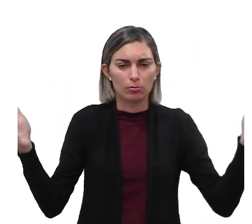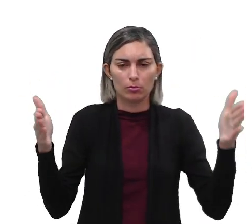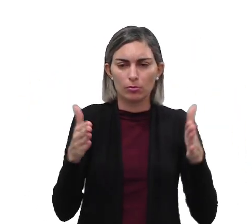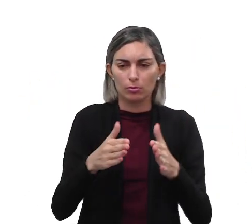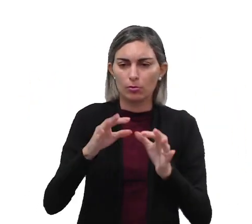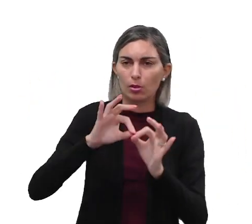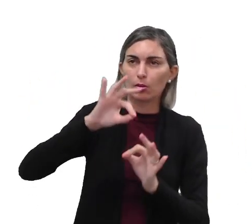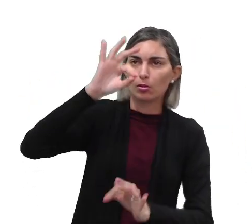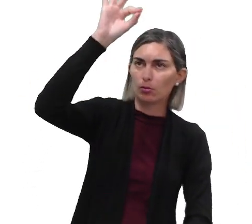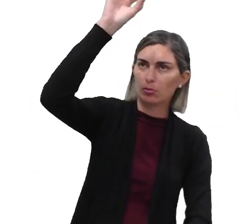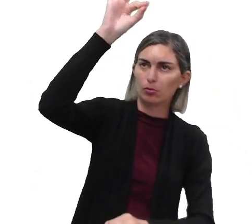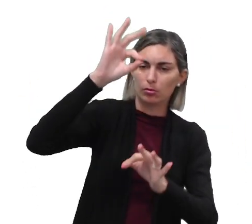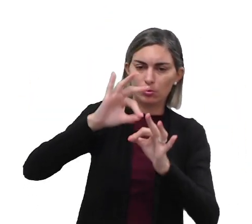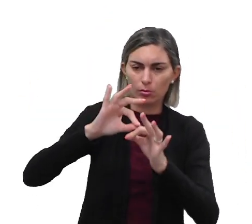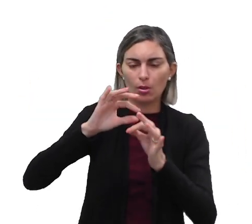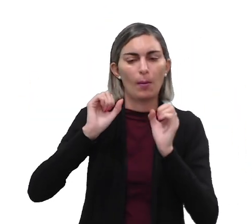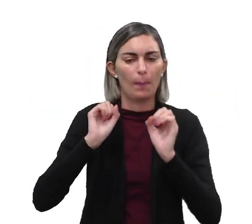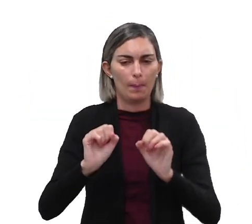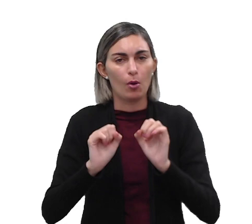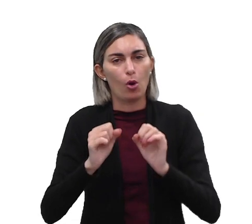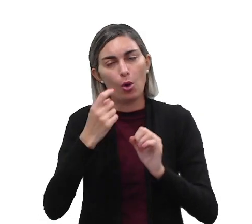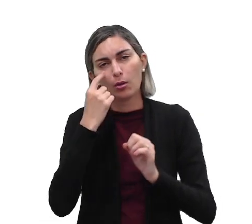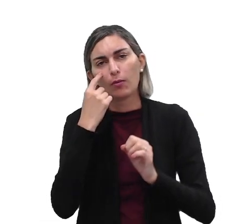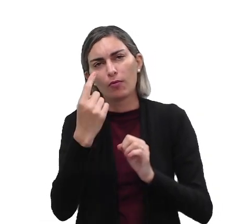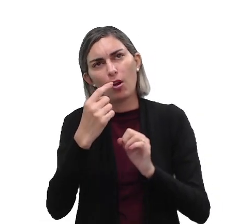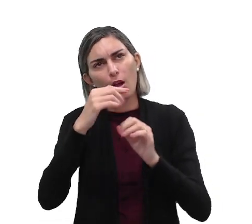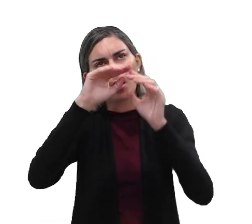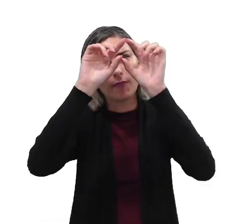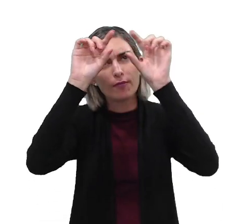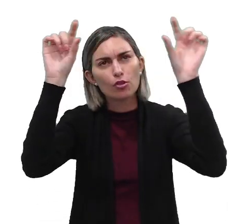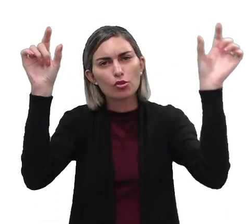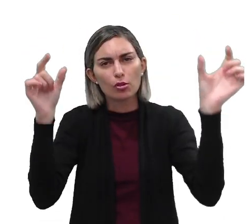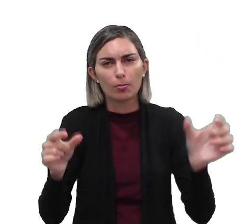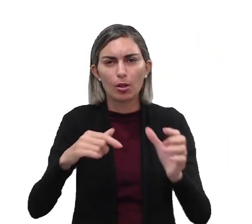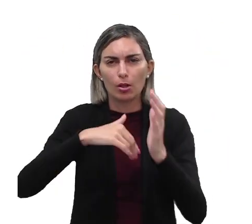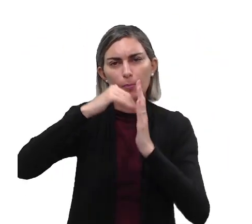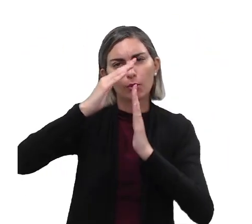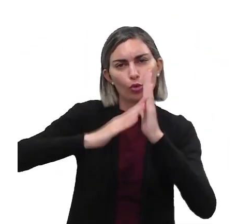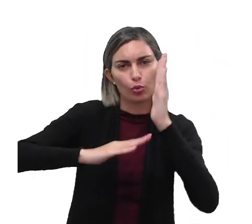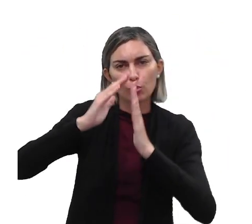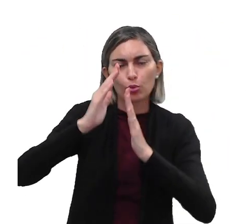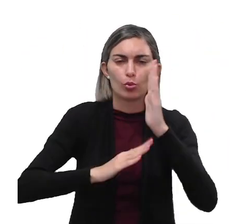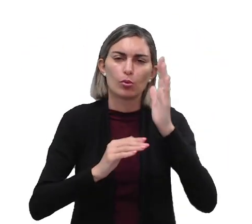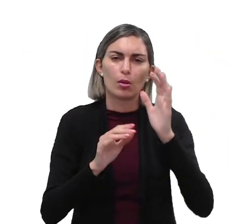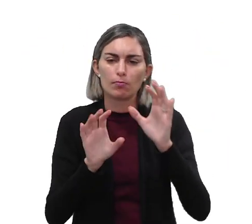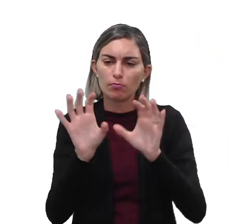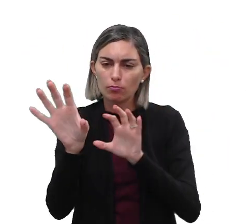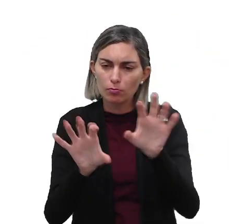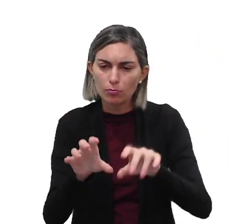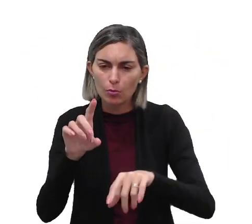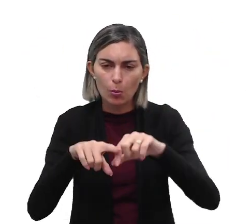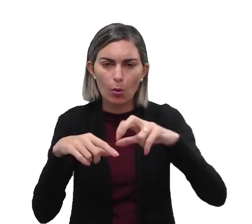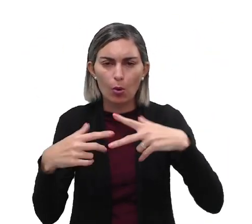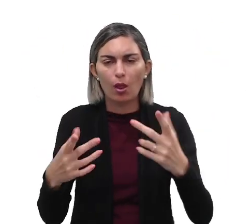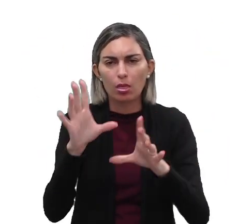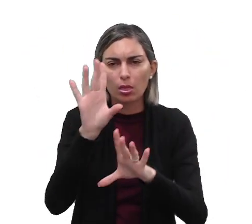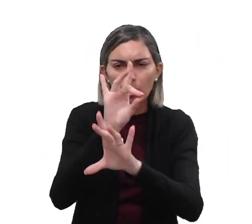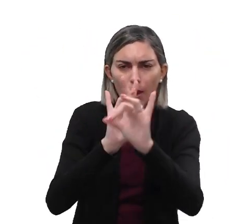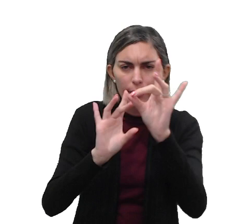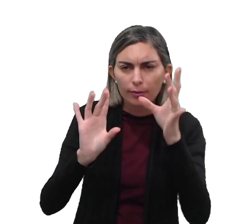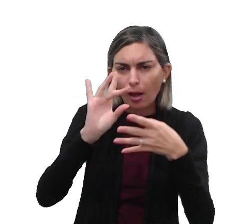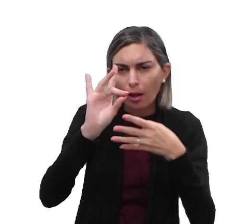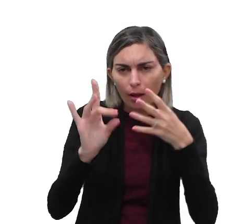uma altura. Elas podem aparecer no revestimento, na pintura, no mobiliário, em detalhes